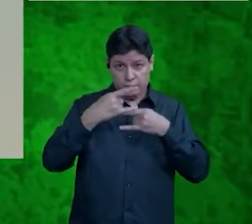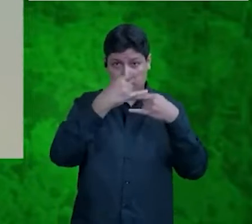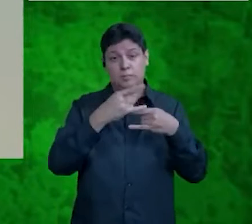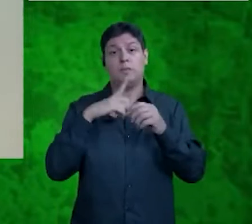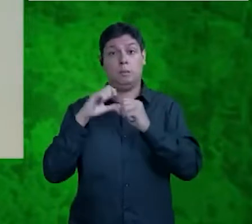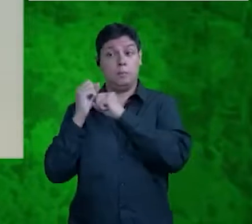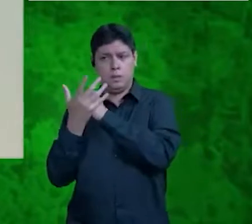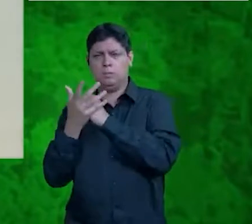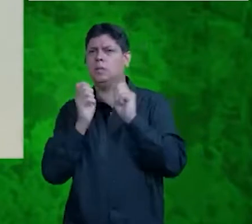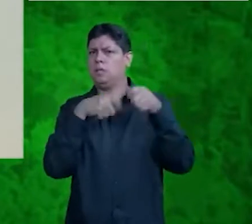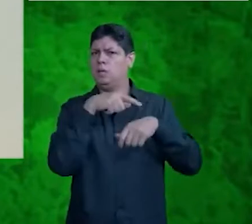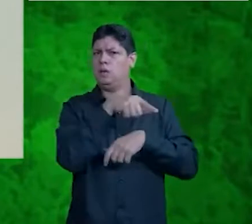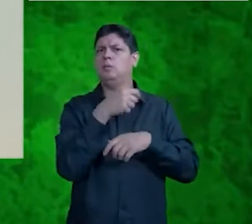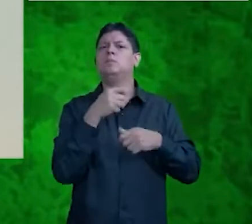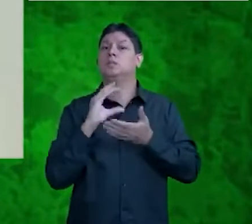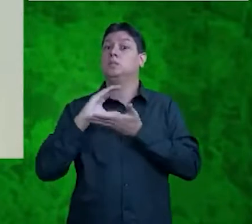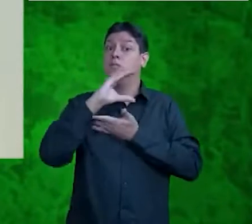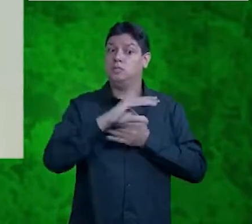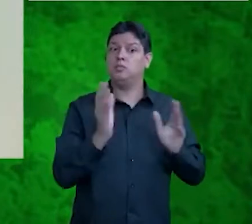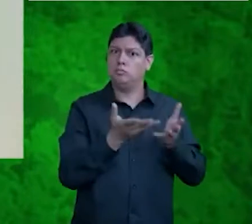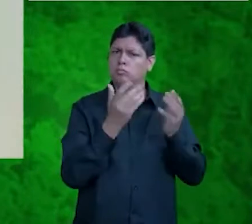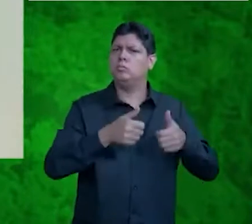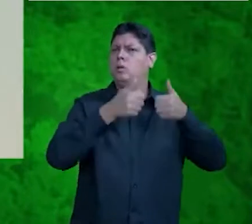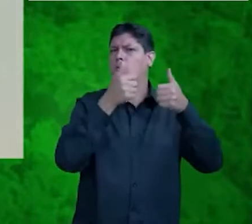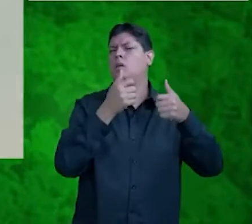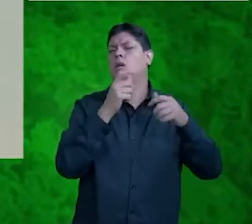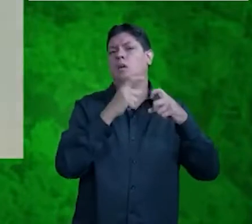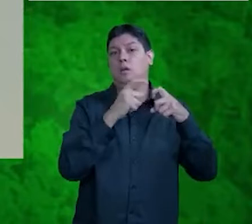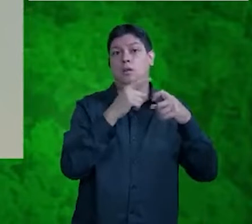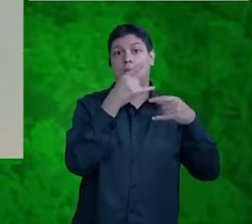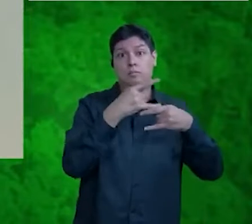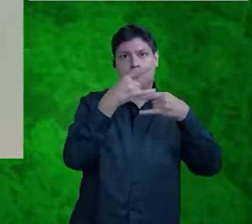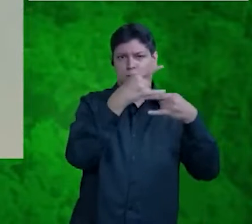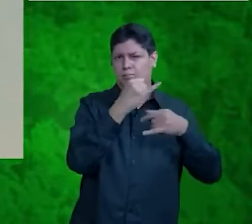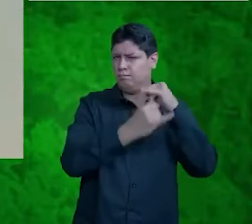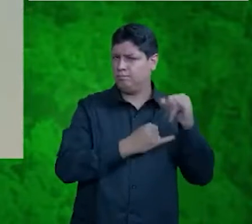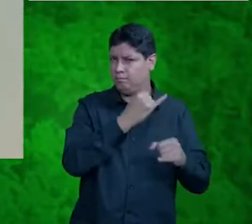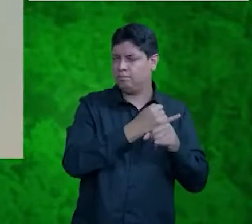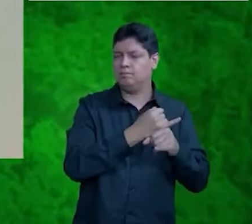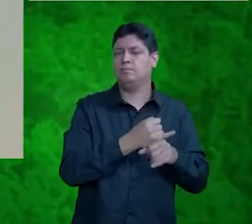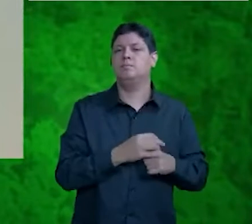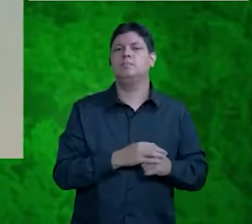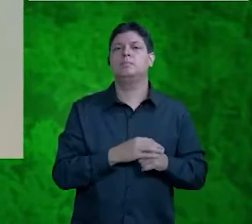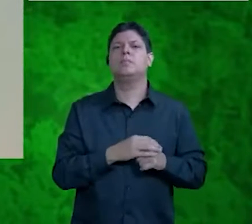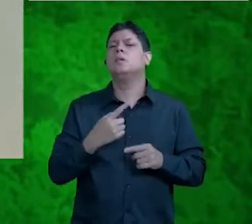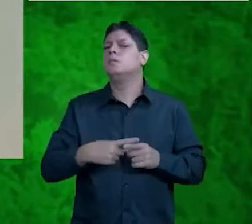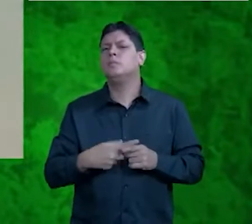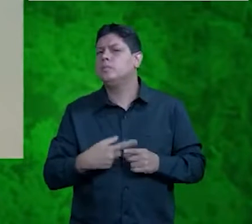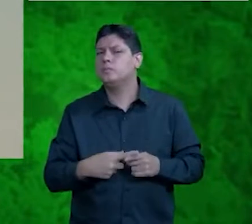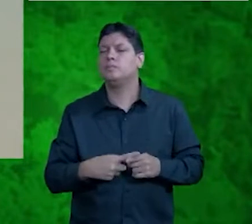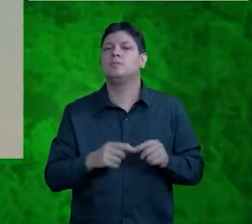nós temos que investir na telemedicina. Muito. Por quê? Porque ela permite que um